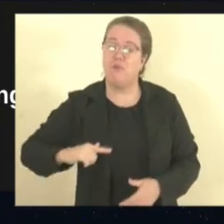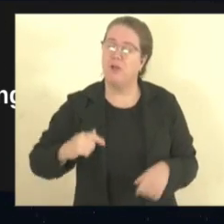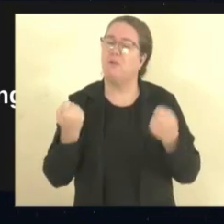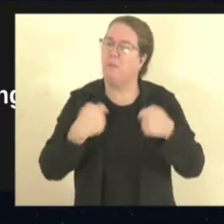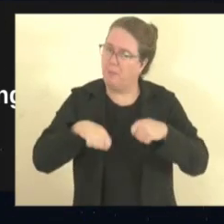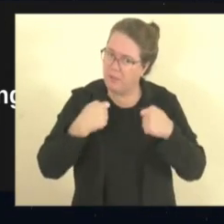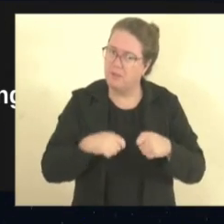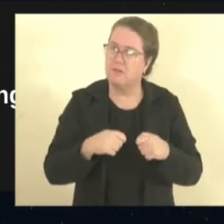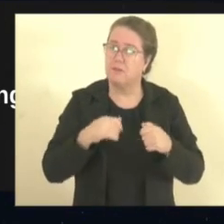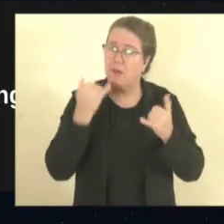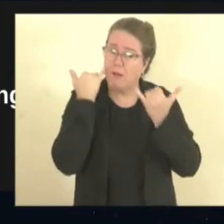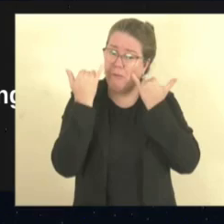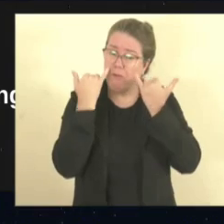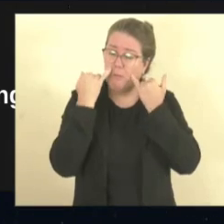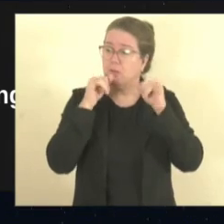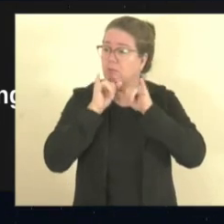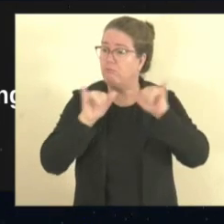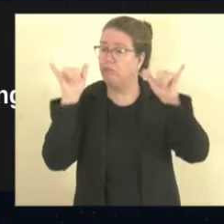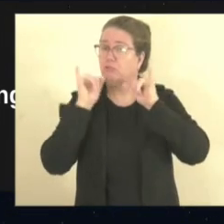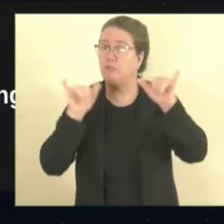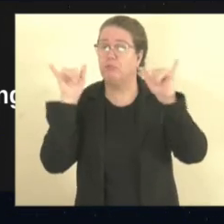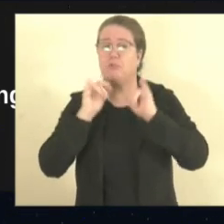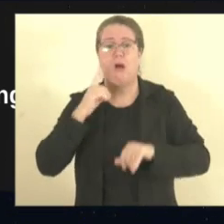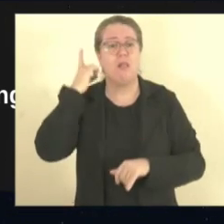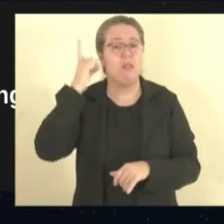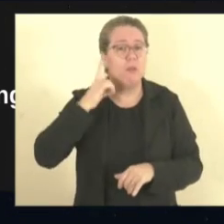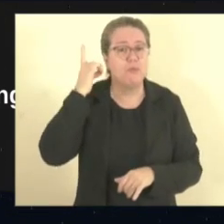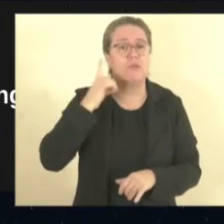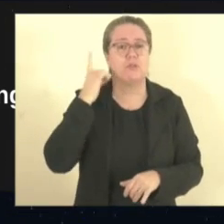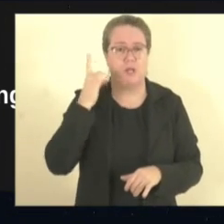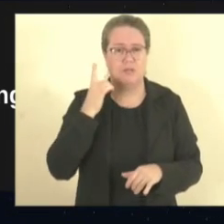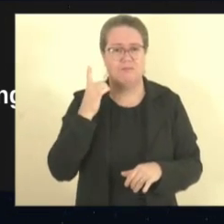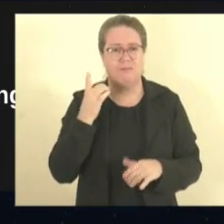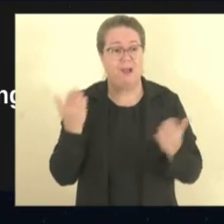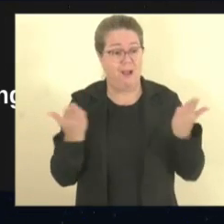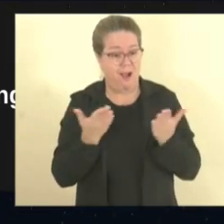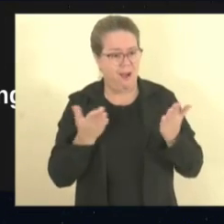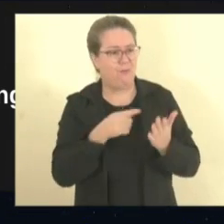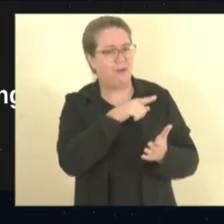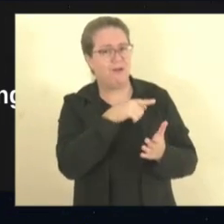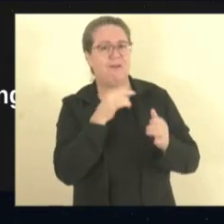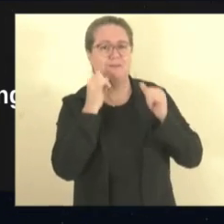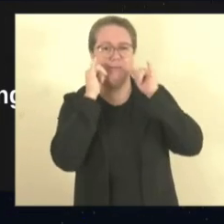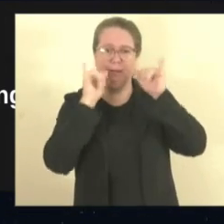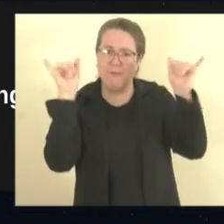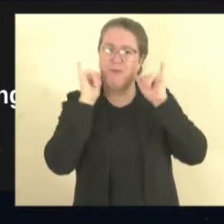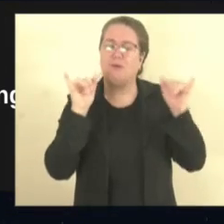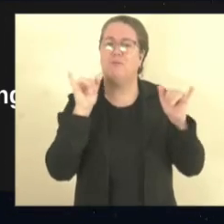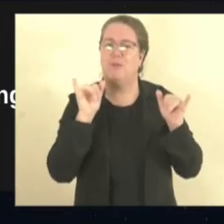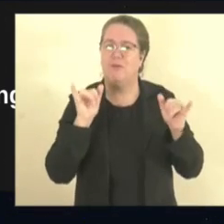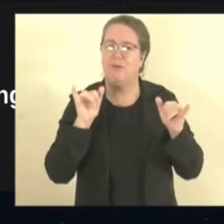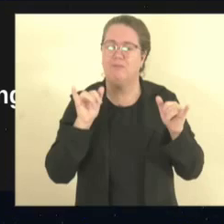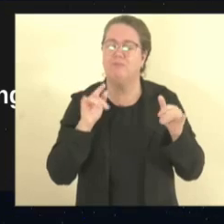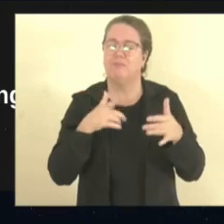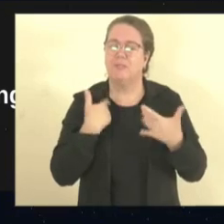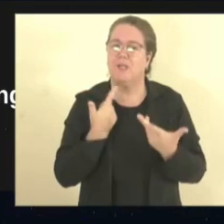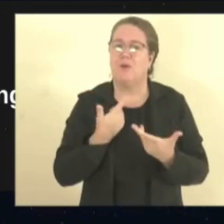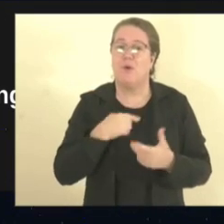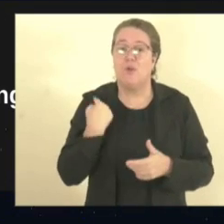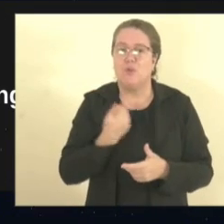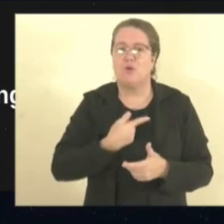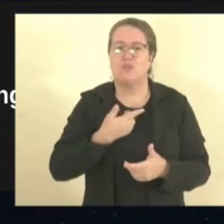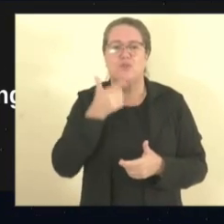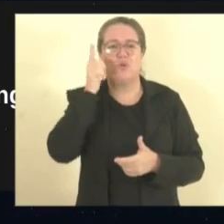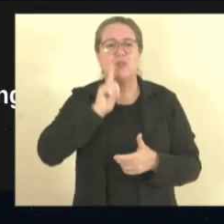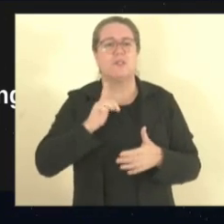fazer agora as informações que o líder do governo prestou, nos dá uma tranquilidade de saber quais as obras, quais